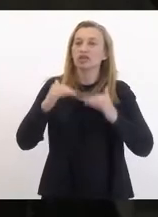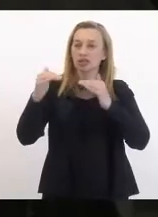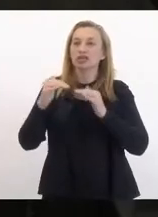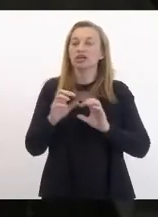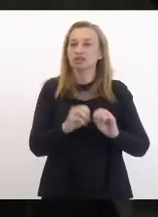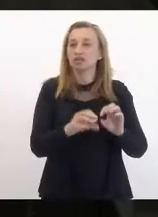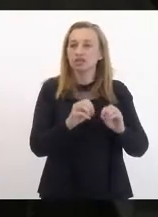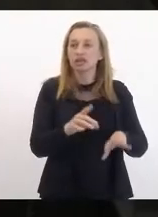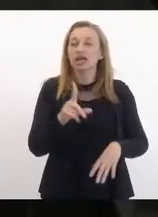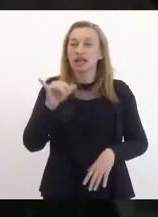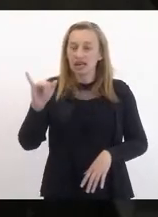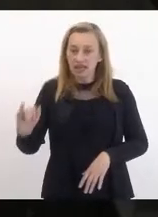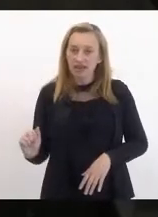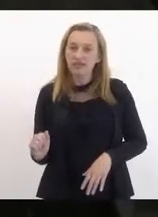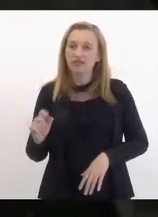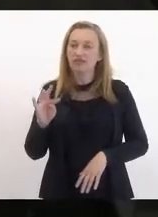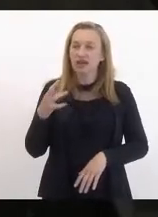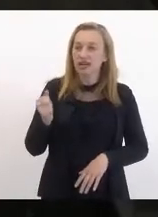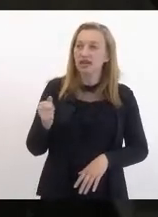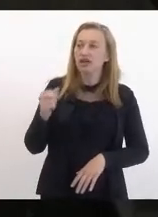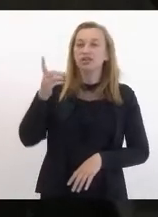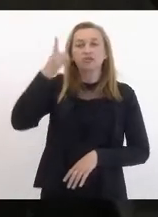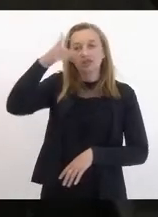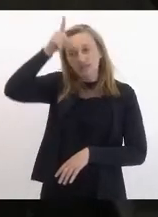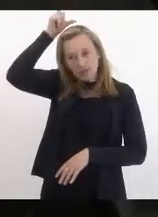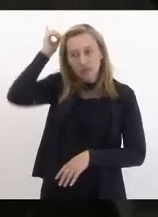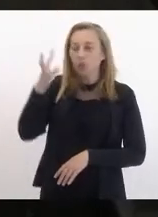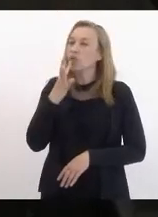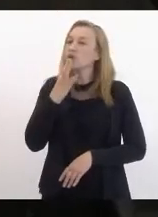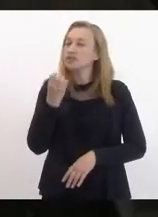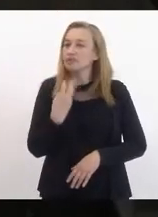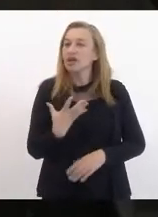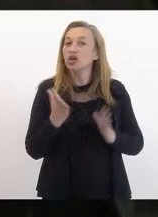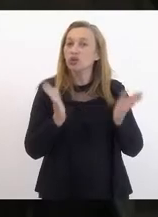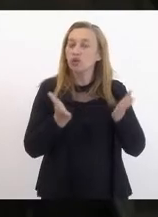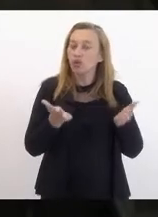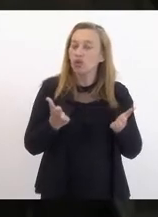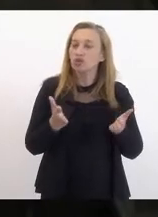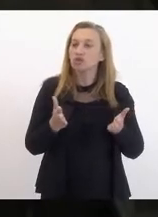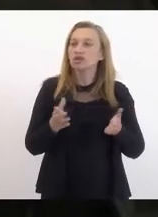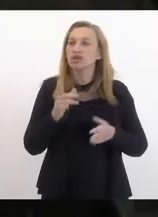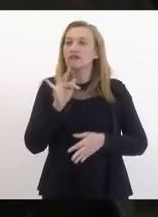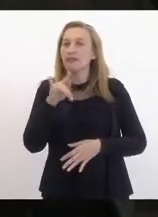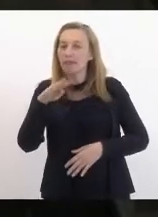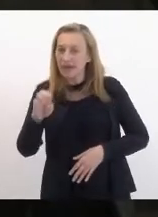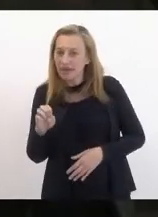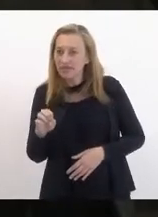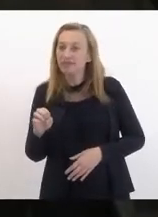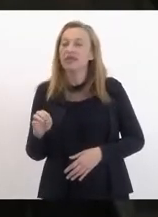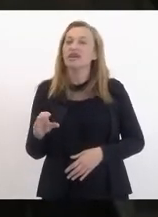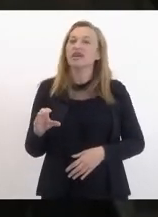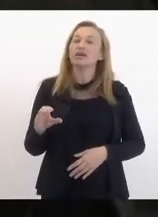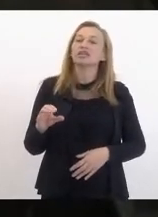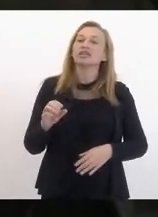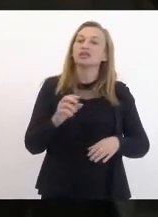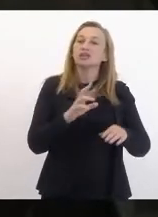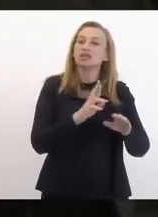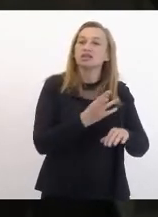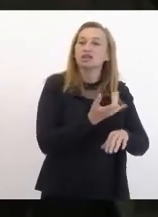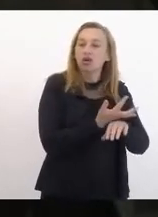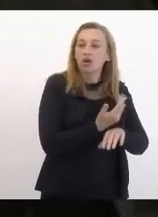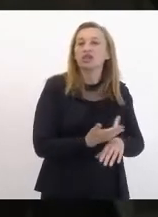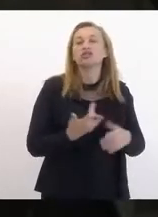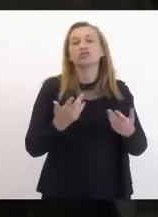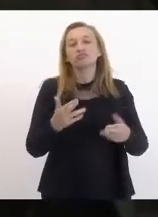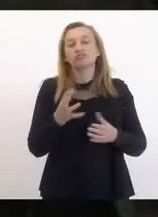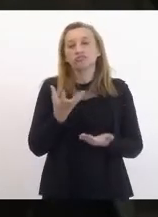lado da professora Lia Faria, que o Luiz Paulo conhece muito bem, enfim, e hoje dirige a FEBEF na UERJ. Portanto,